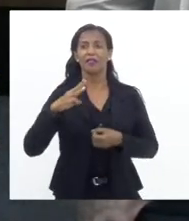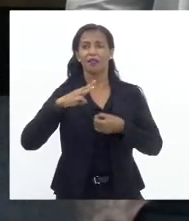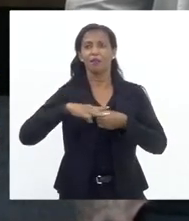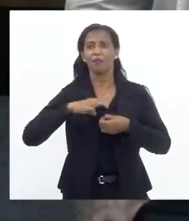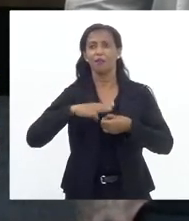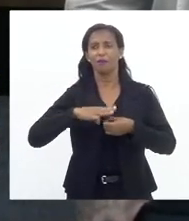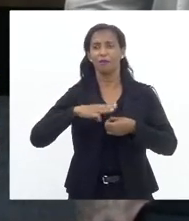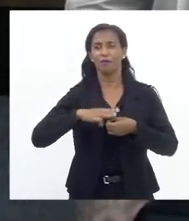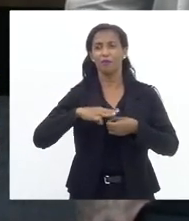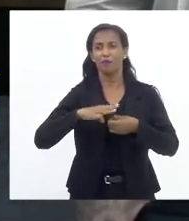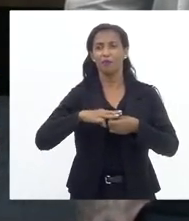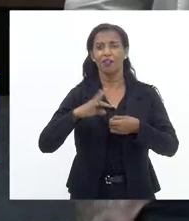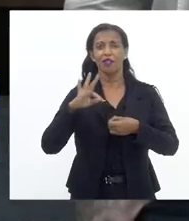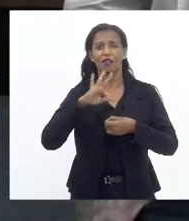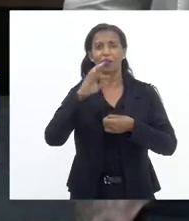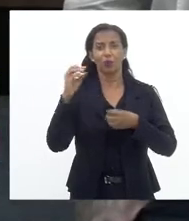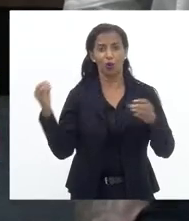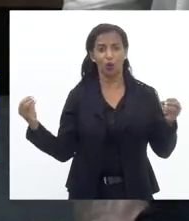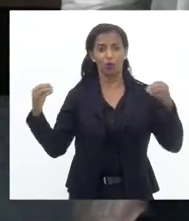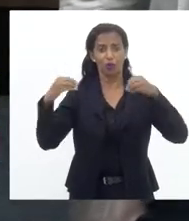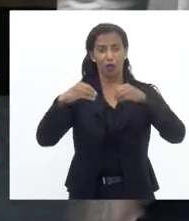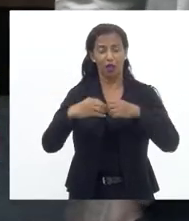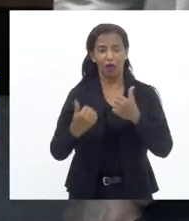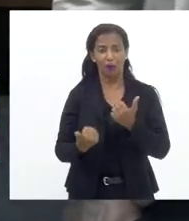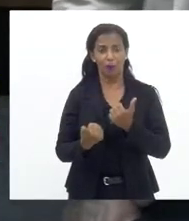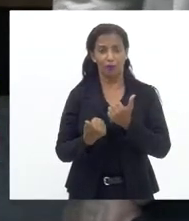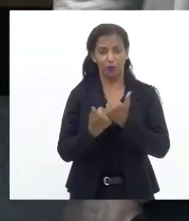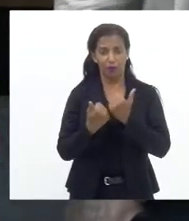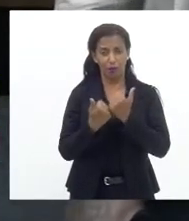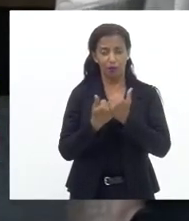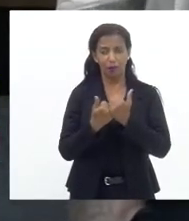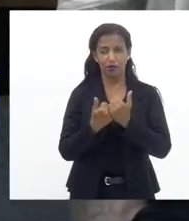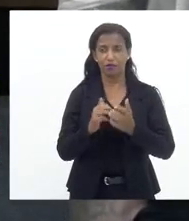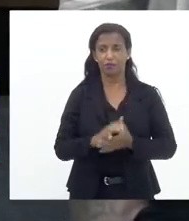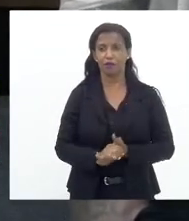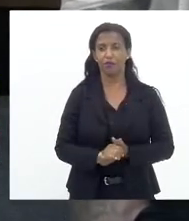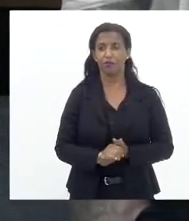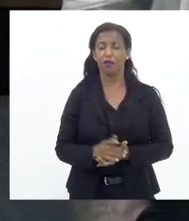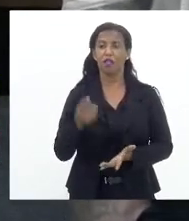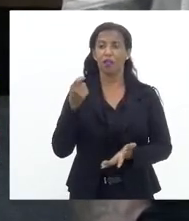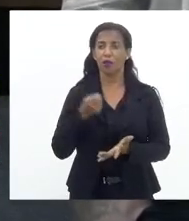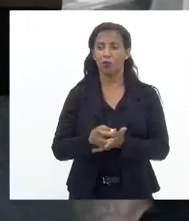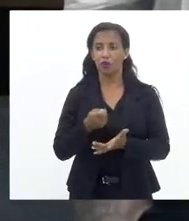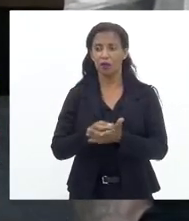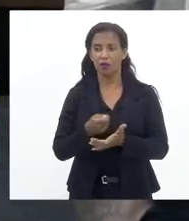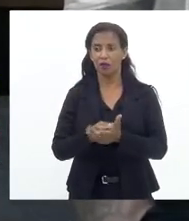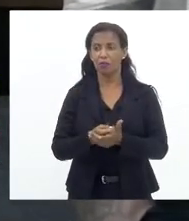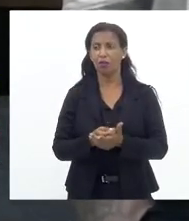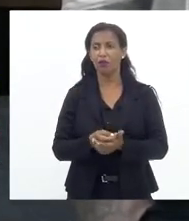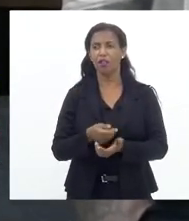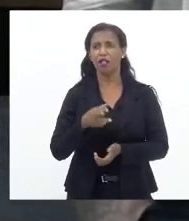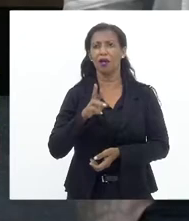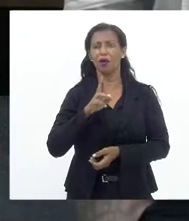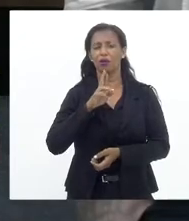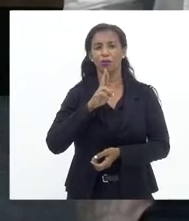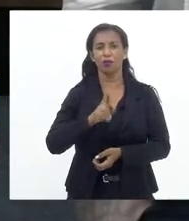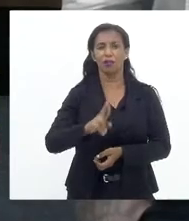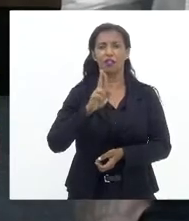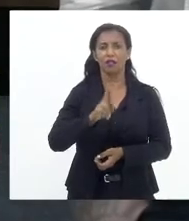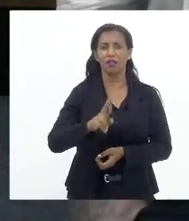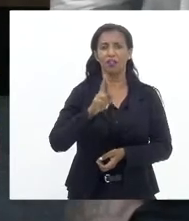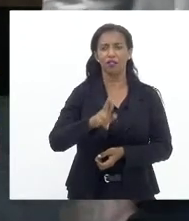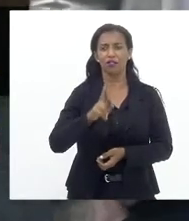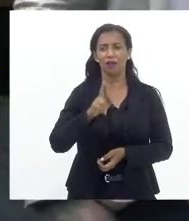que eu recomendo dá para botar todos os apoiadores e mais do que isso Eu exijo uma resposta sobre rumores